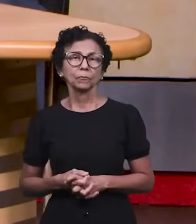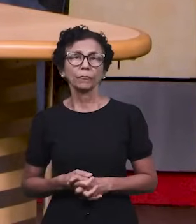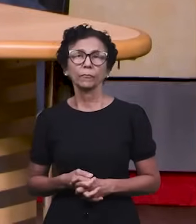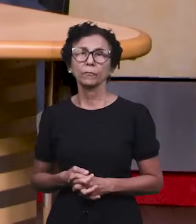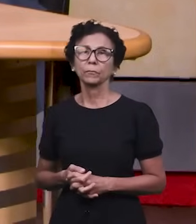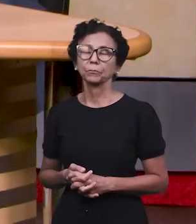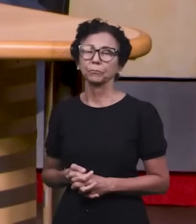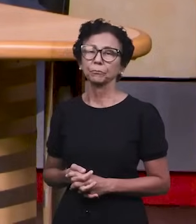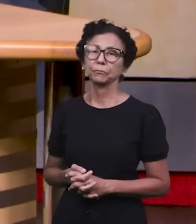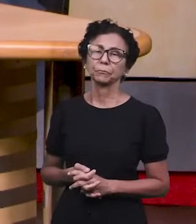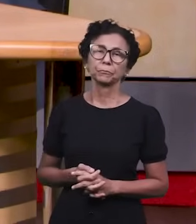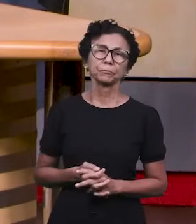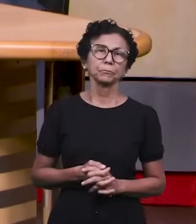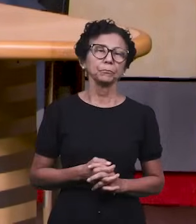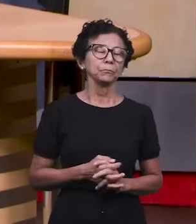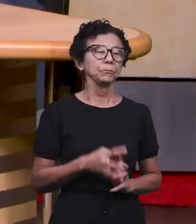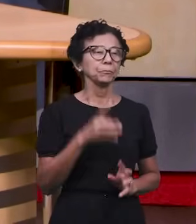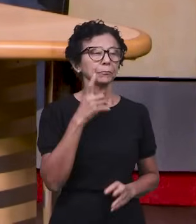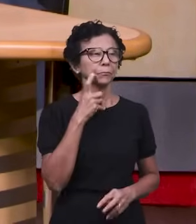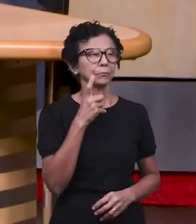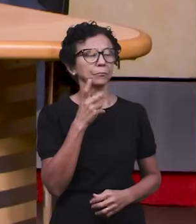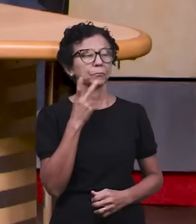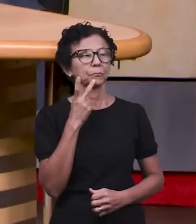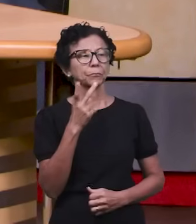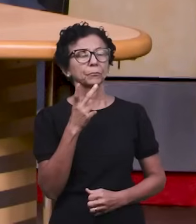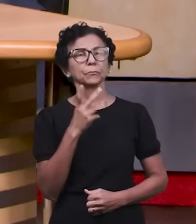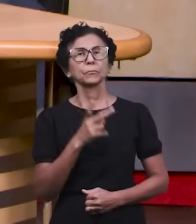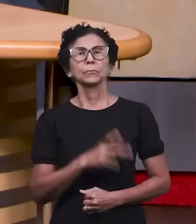essa colocação do Marcelo,